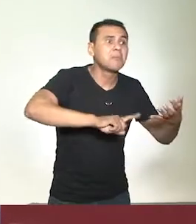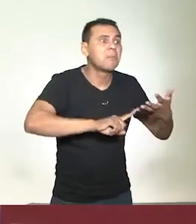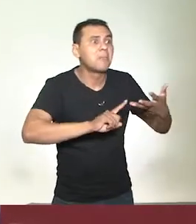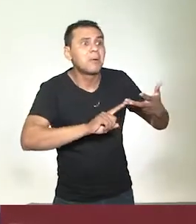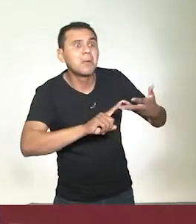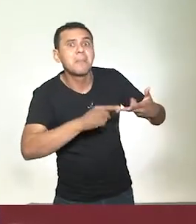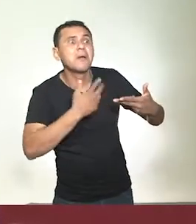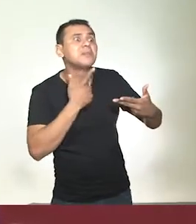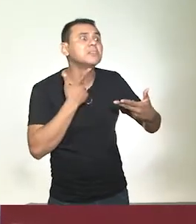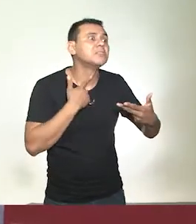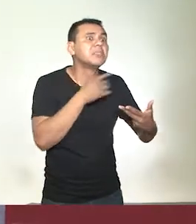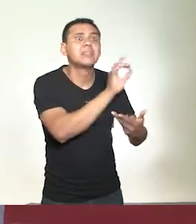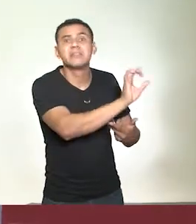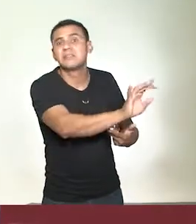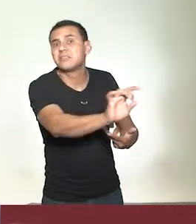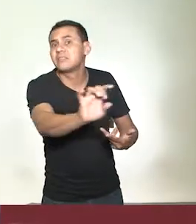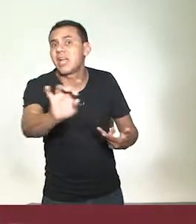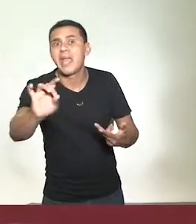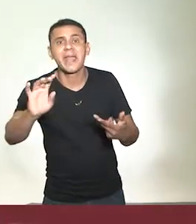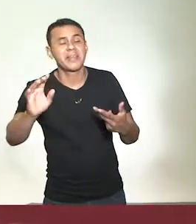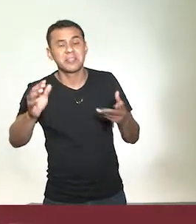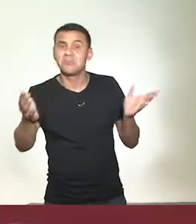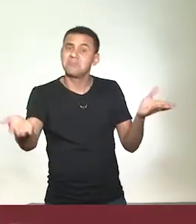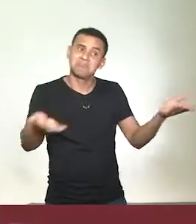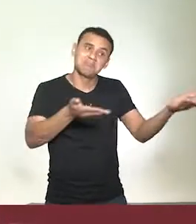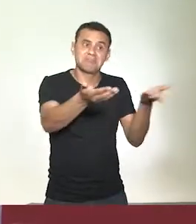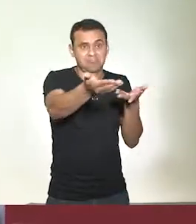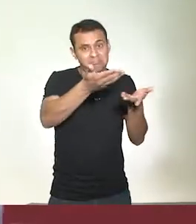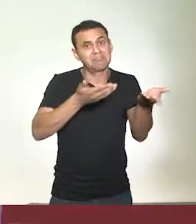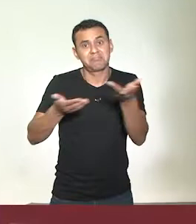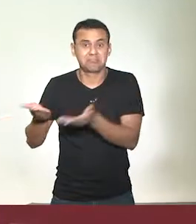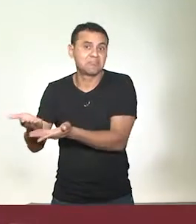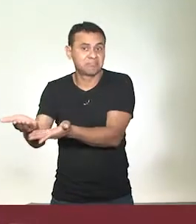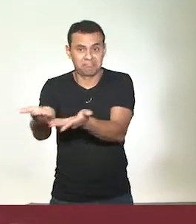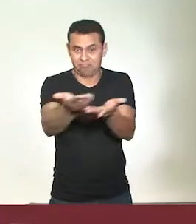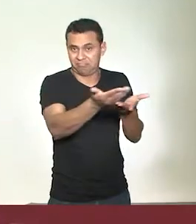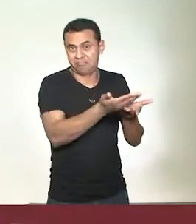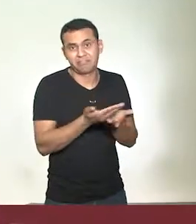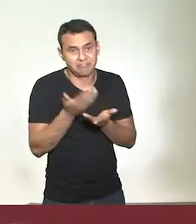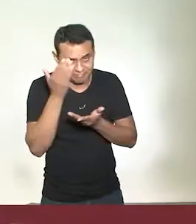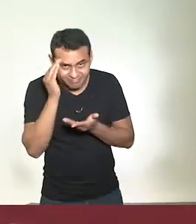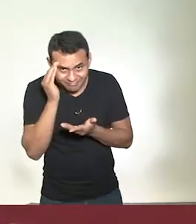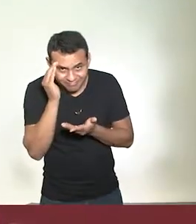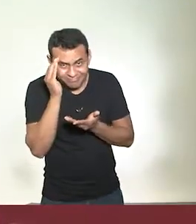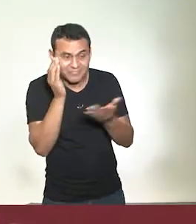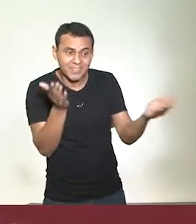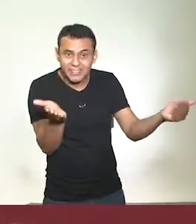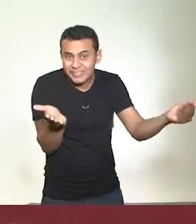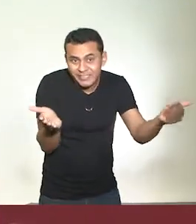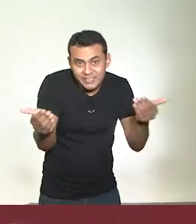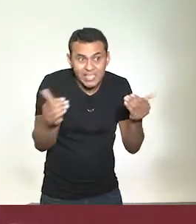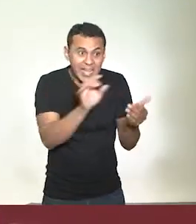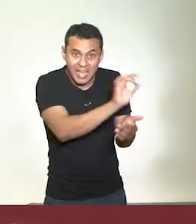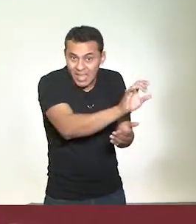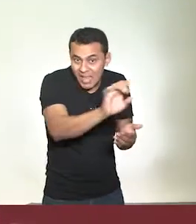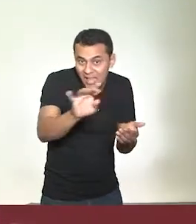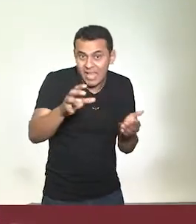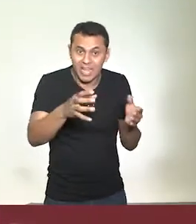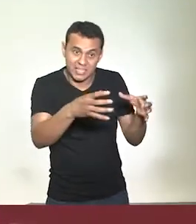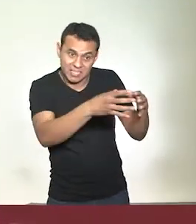situações as necessidades de cada setor especificamente é por isso que cada